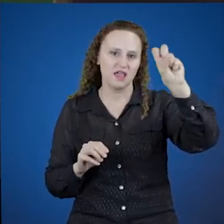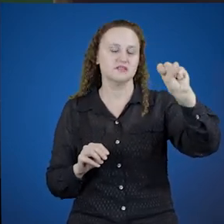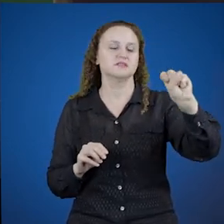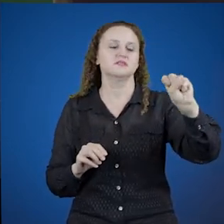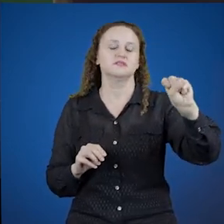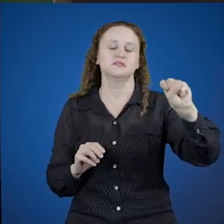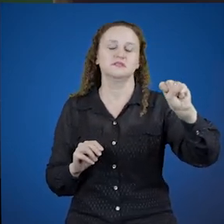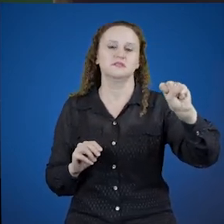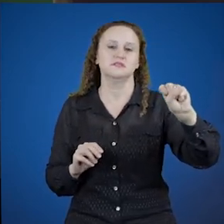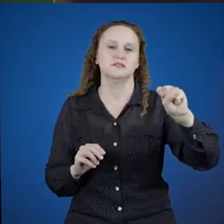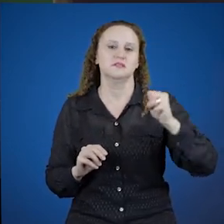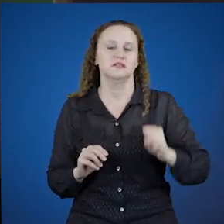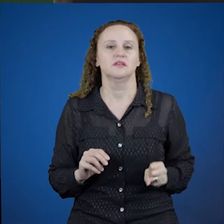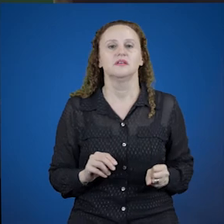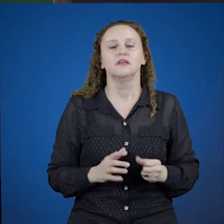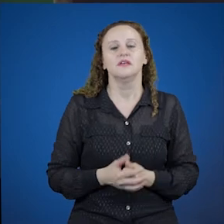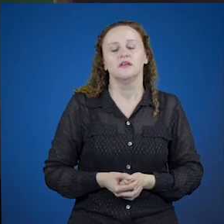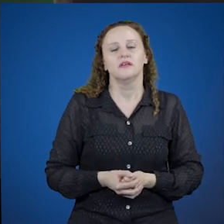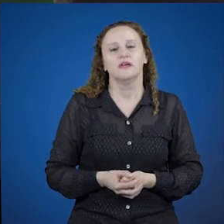e